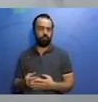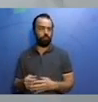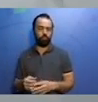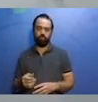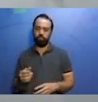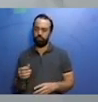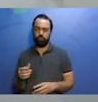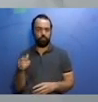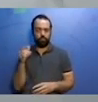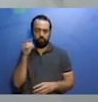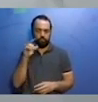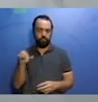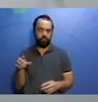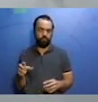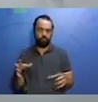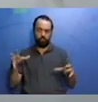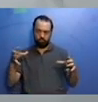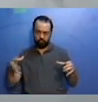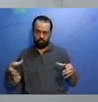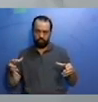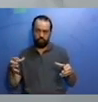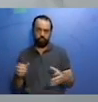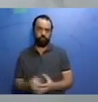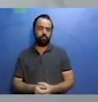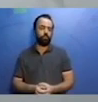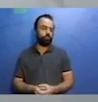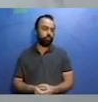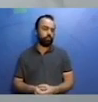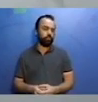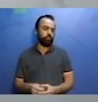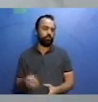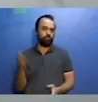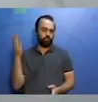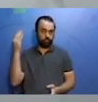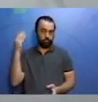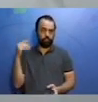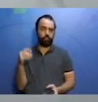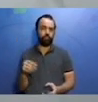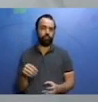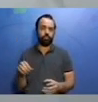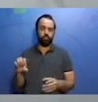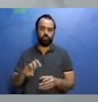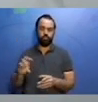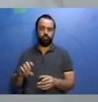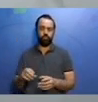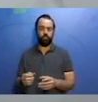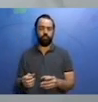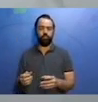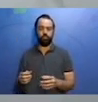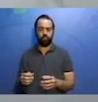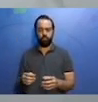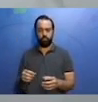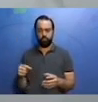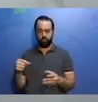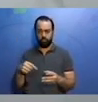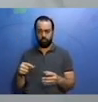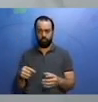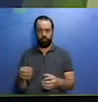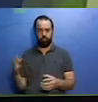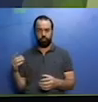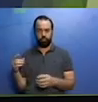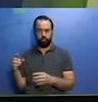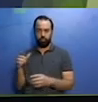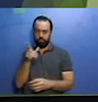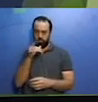a evaporação de uma mistura homogênea, onde o sal é retido e a água ela é evaporada durante